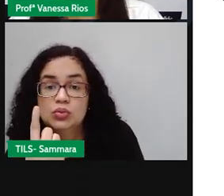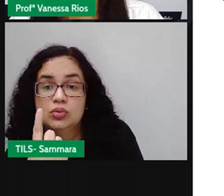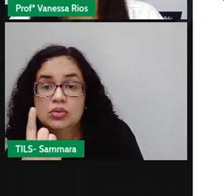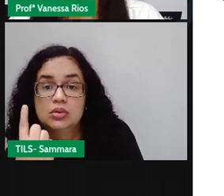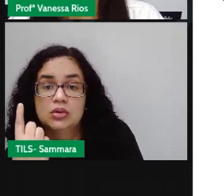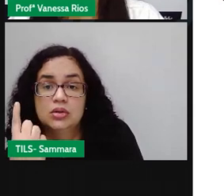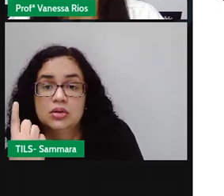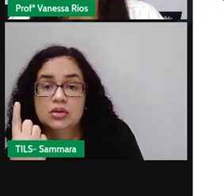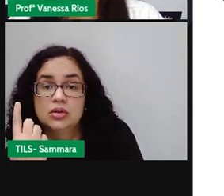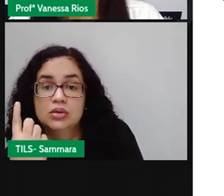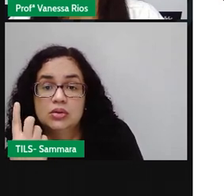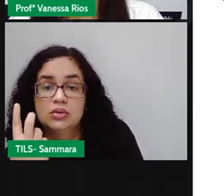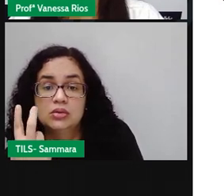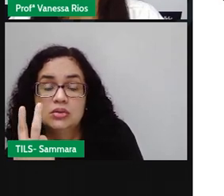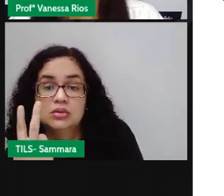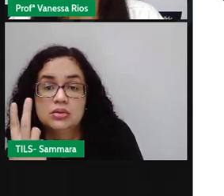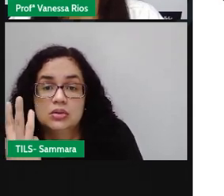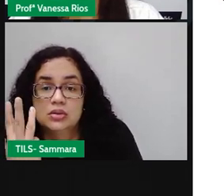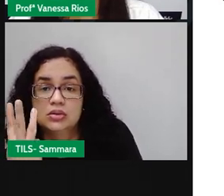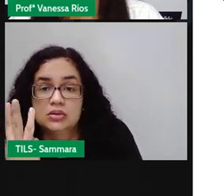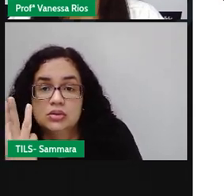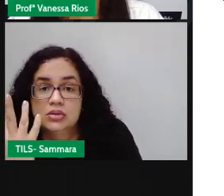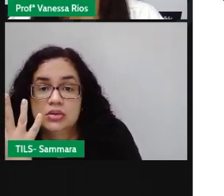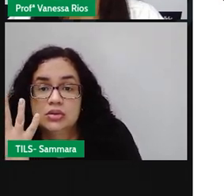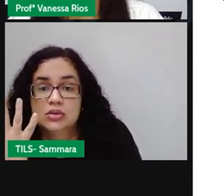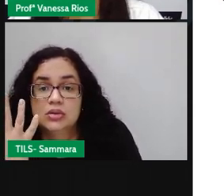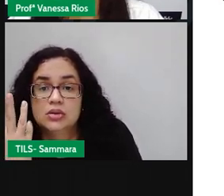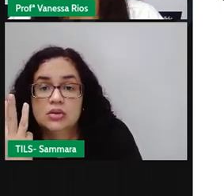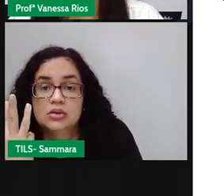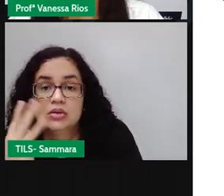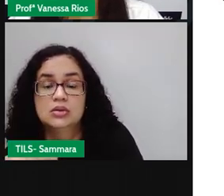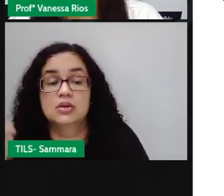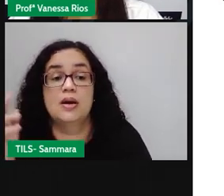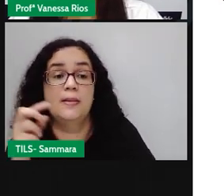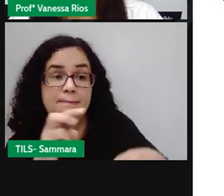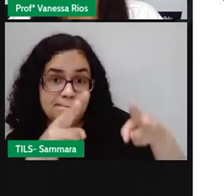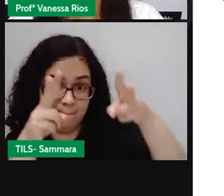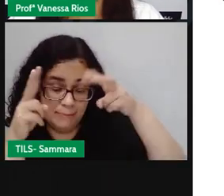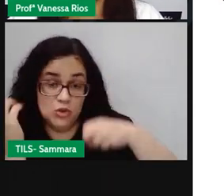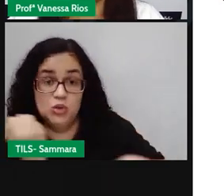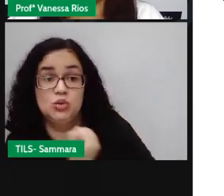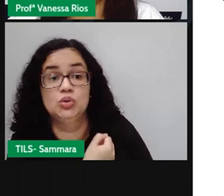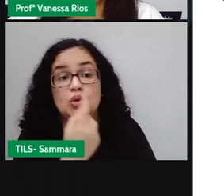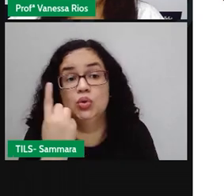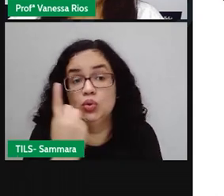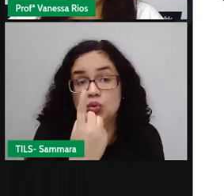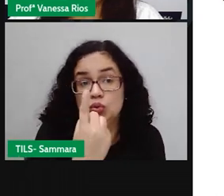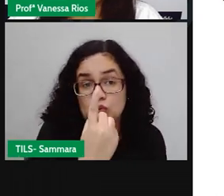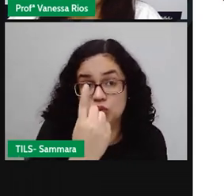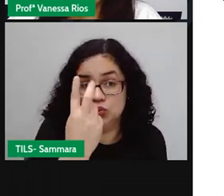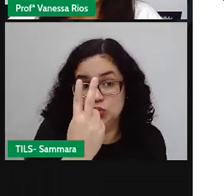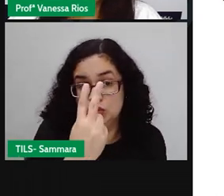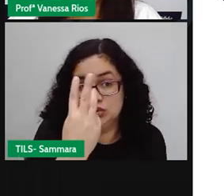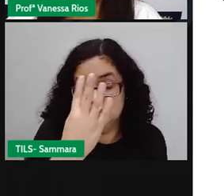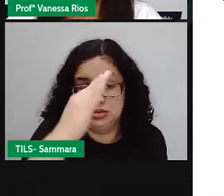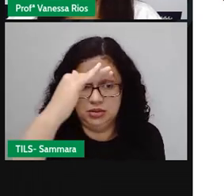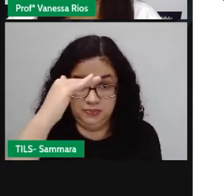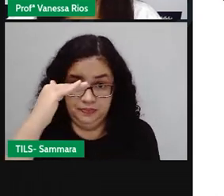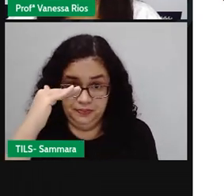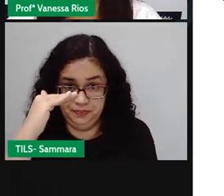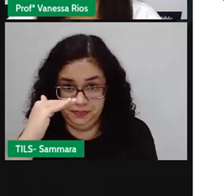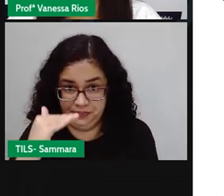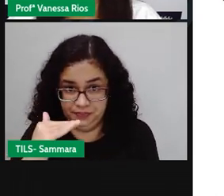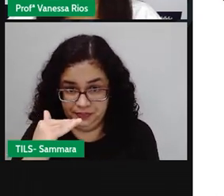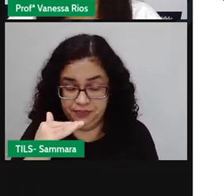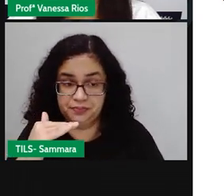aí vem, né? 2, 3. Então, a gente observa que tem 1, 2 e 3 na parte de baixo, mas